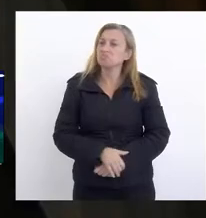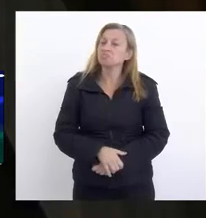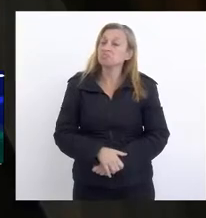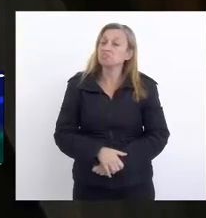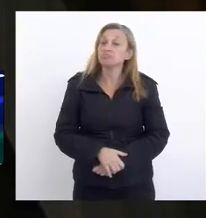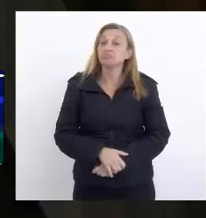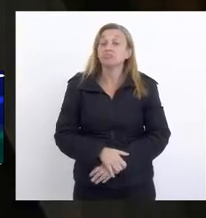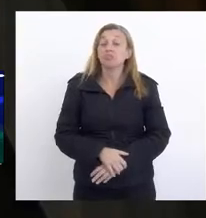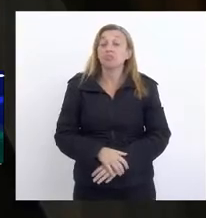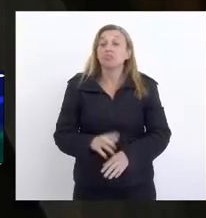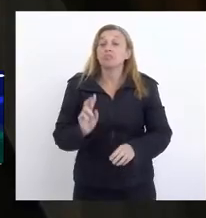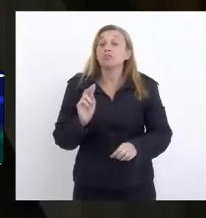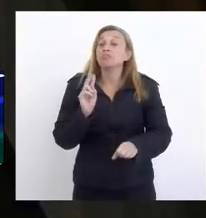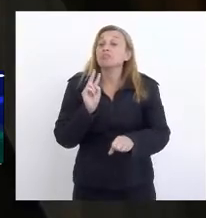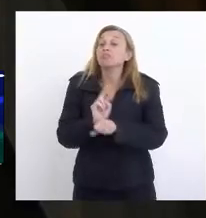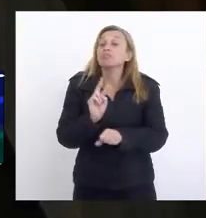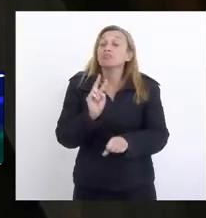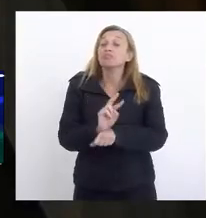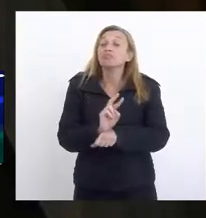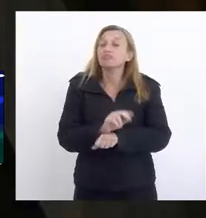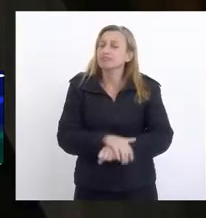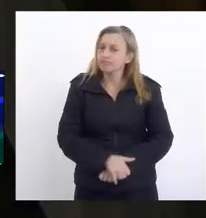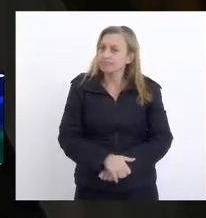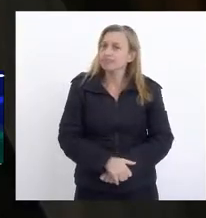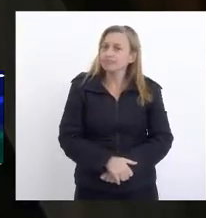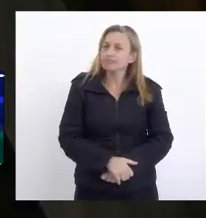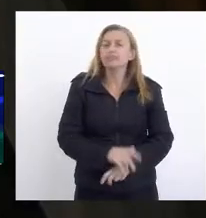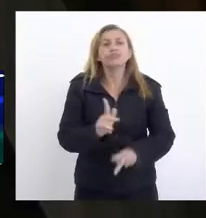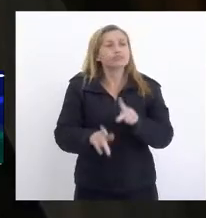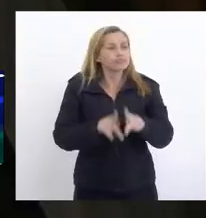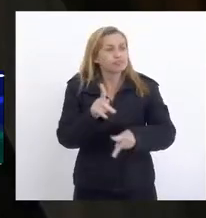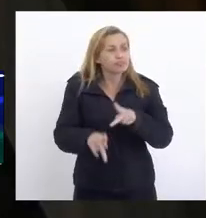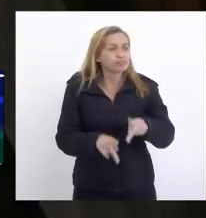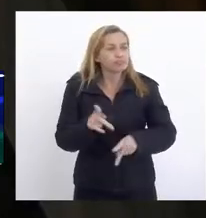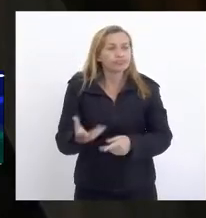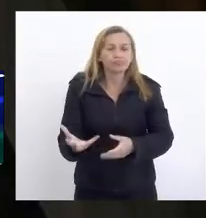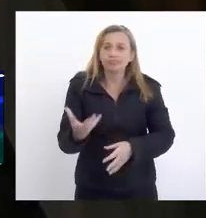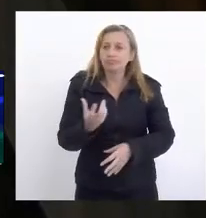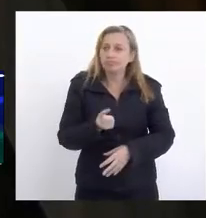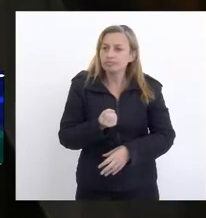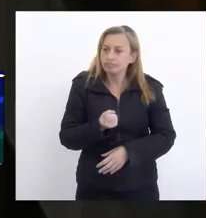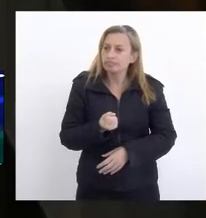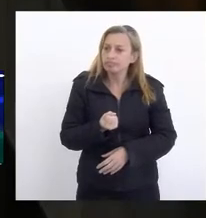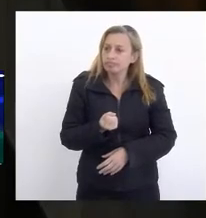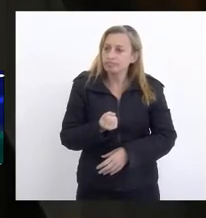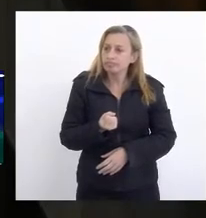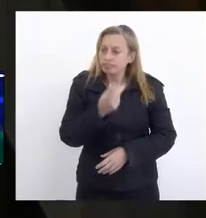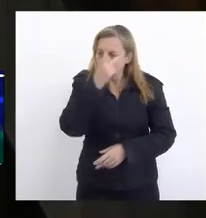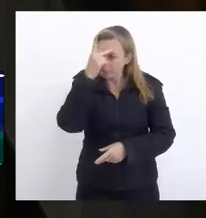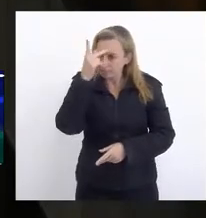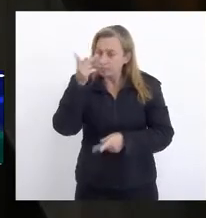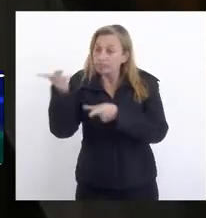E visa proteger as populações que recebem esses viajantes.